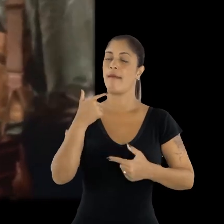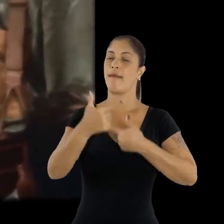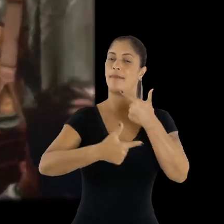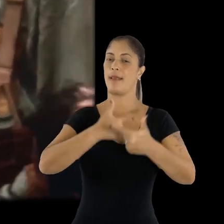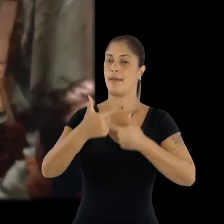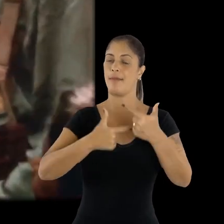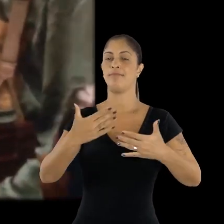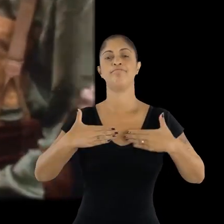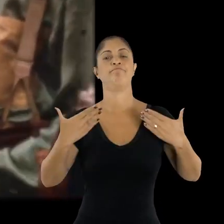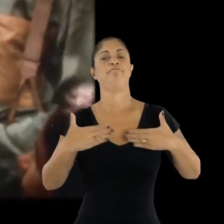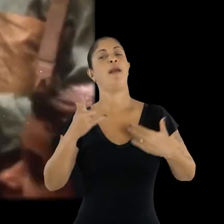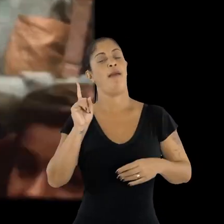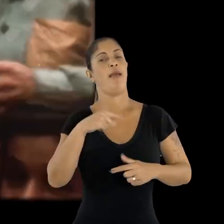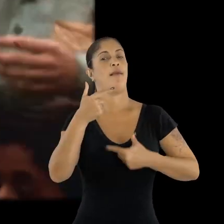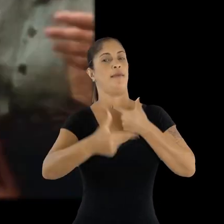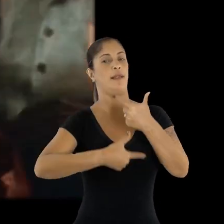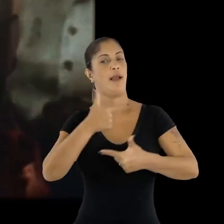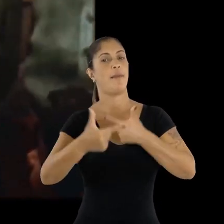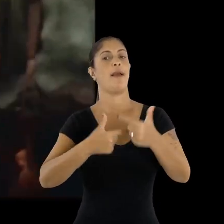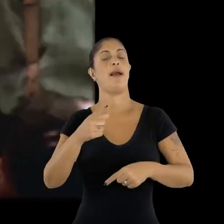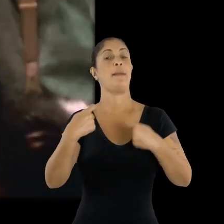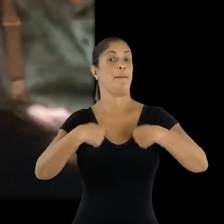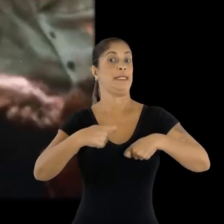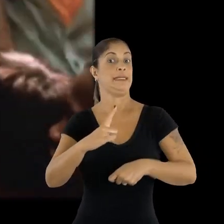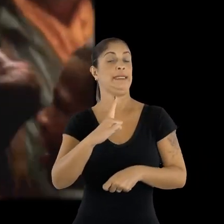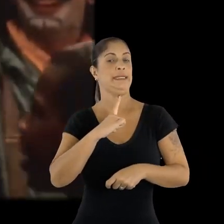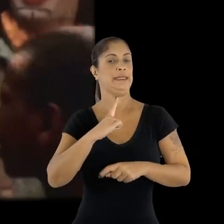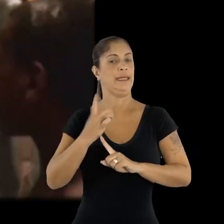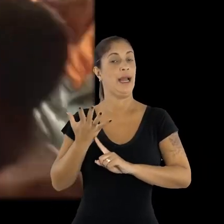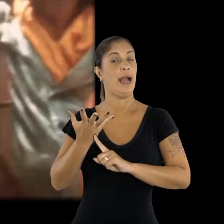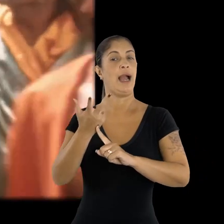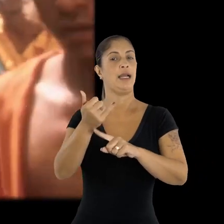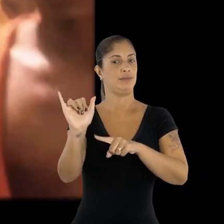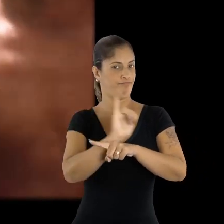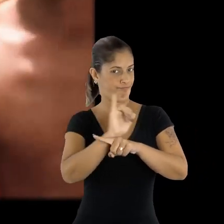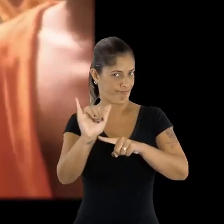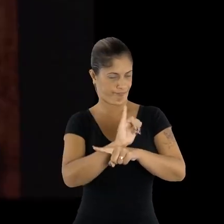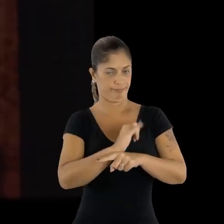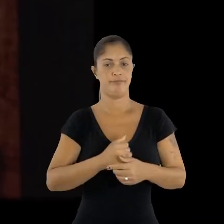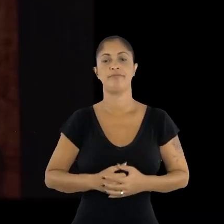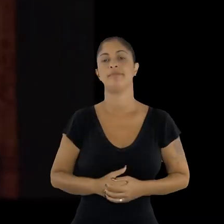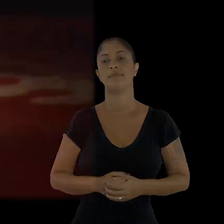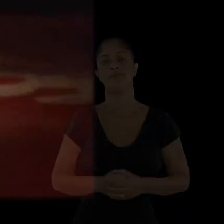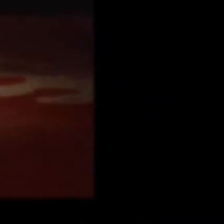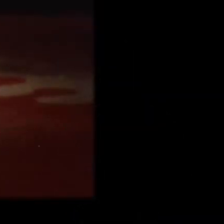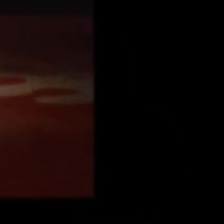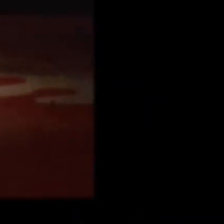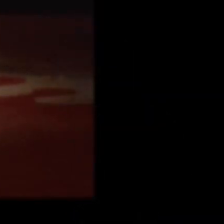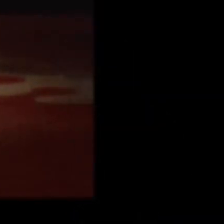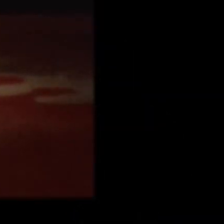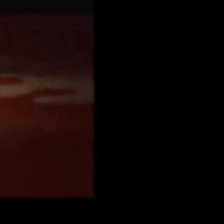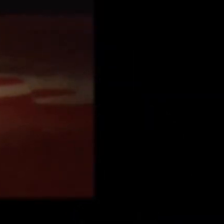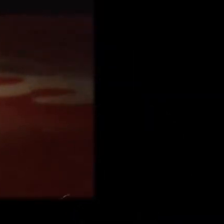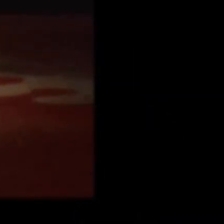trabalho indutivo, também é um trabalho em que você tem que ter muita arte da improvisação. Vídeo antigo. Um palhaço